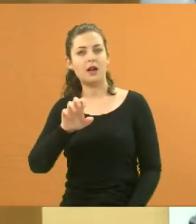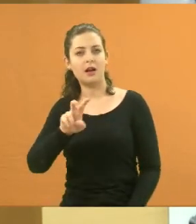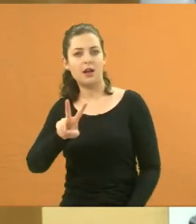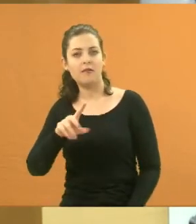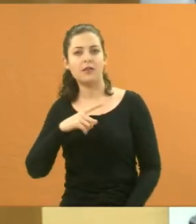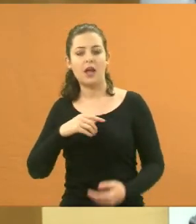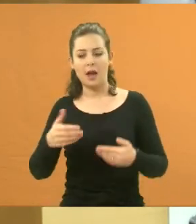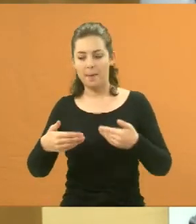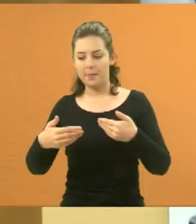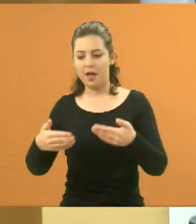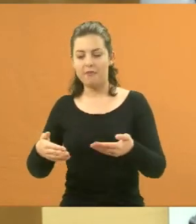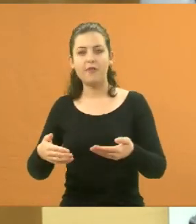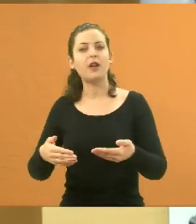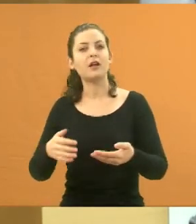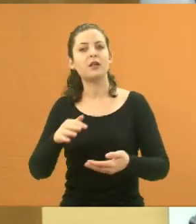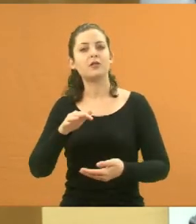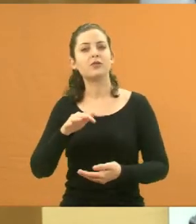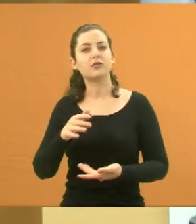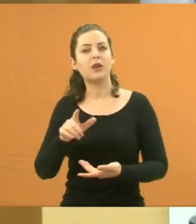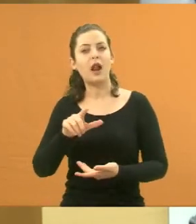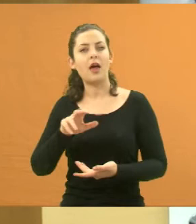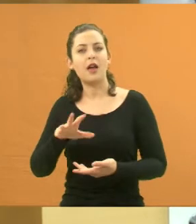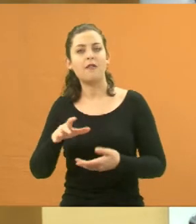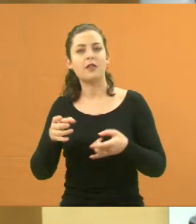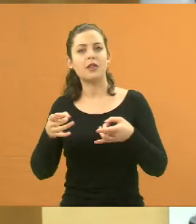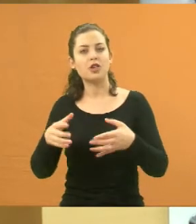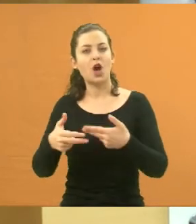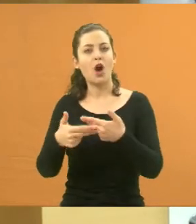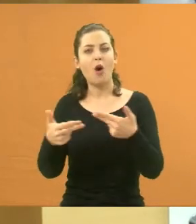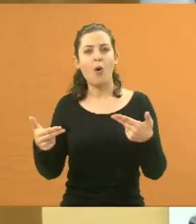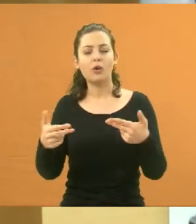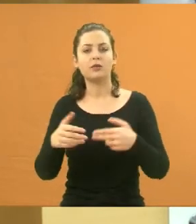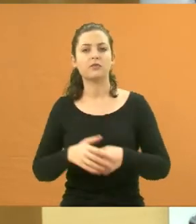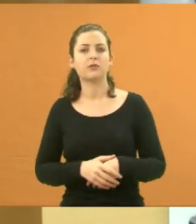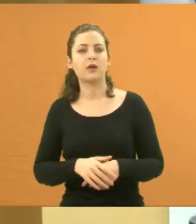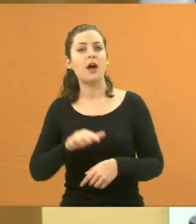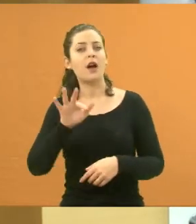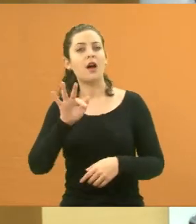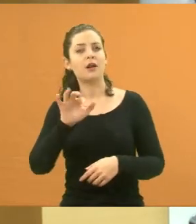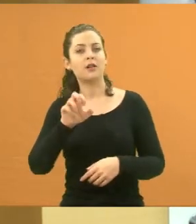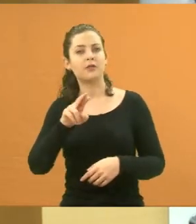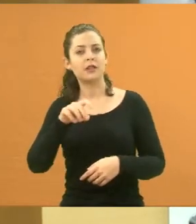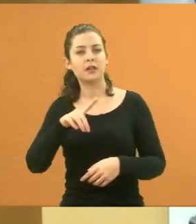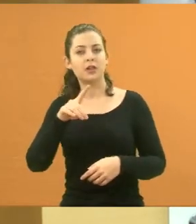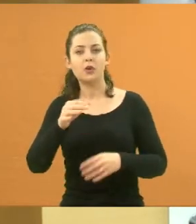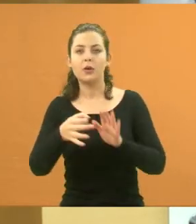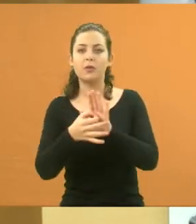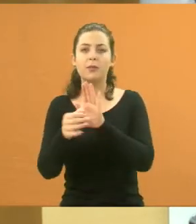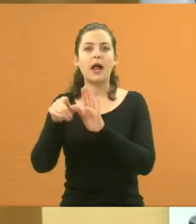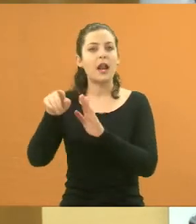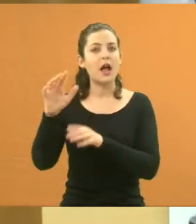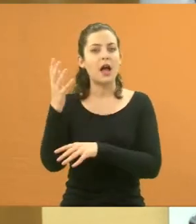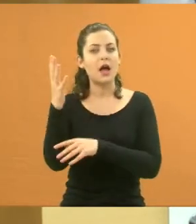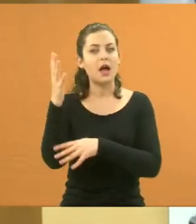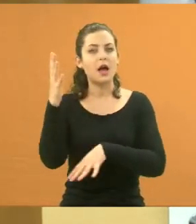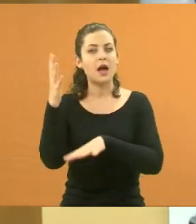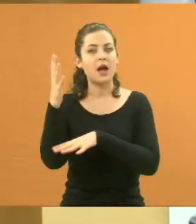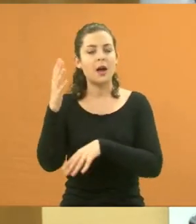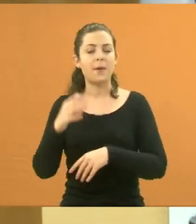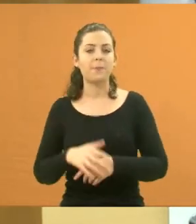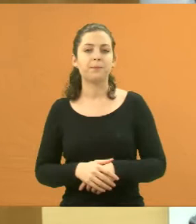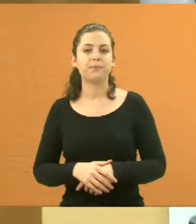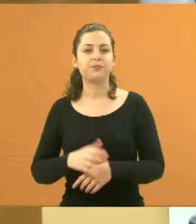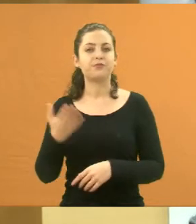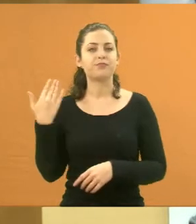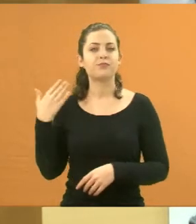Flórida. Então, não condiz muito. E o vereador Fernando também comentou, Fernando, da praça lá do Jardim Emília.